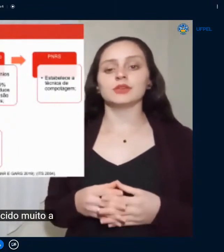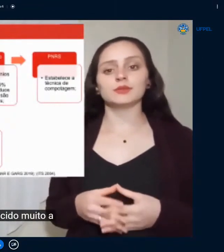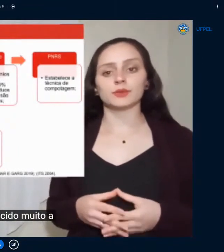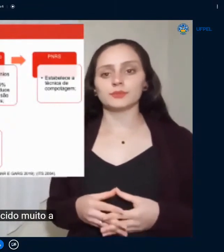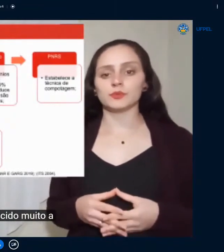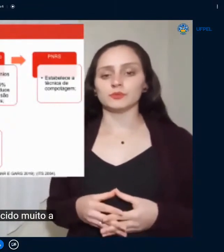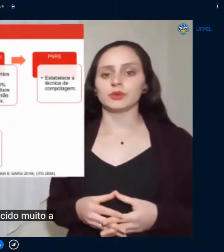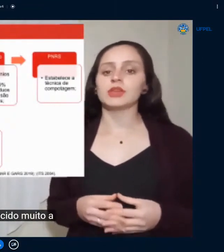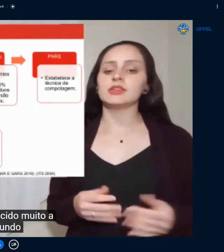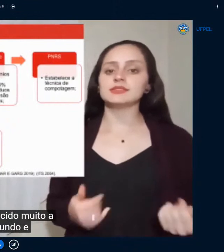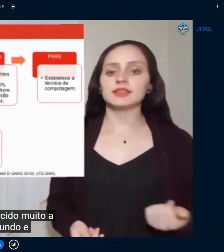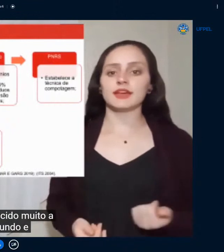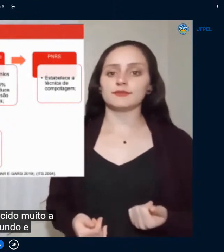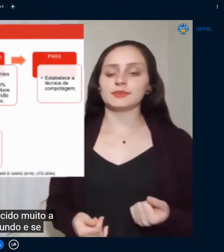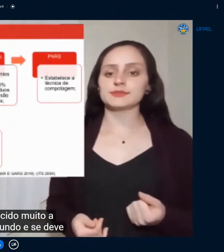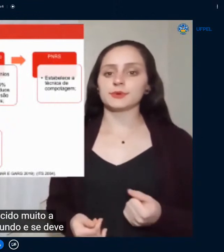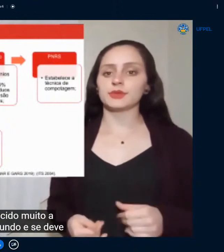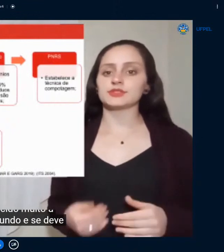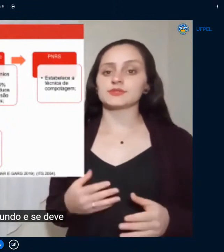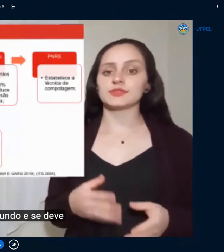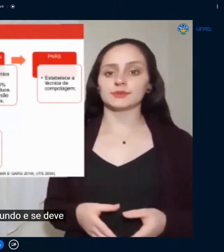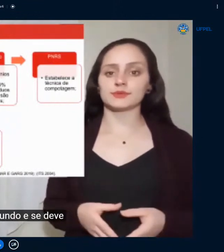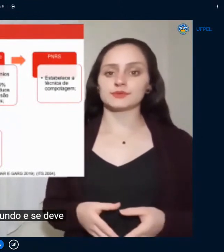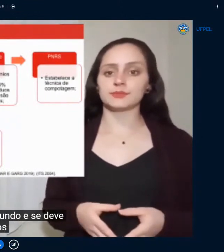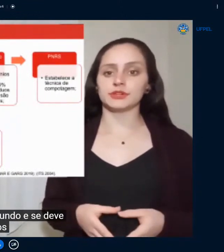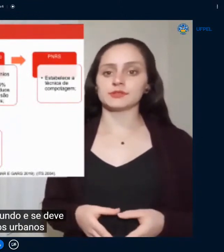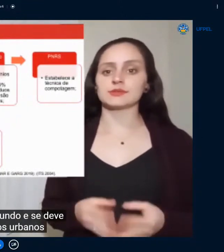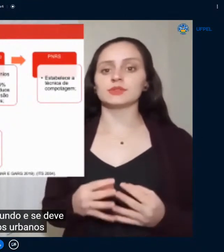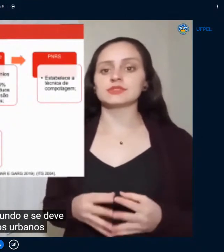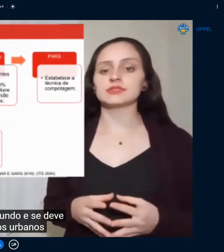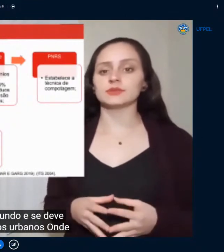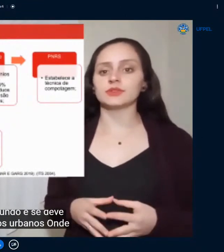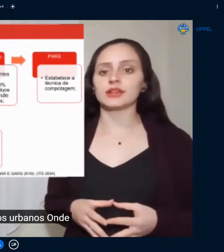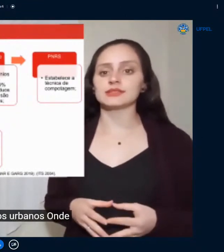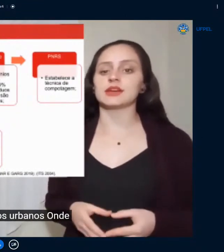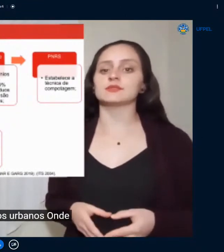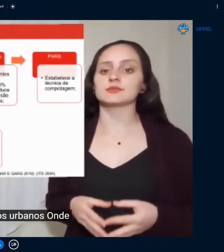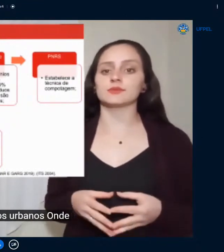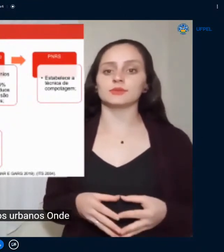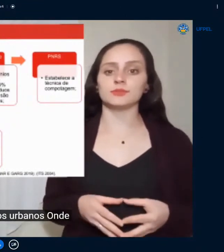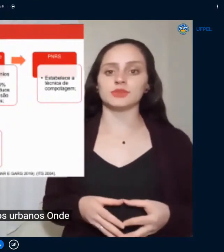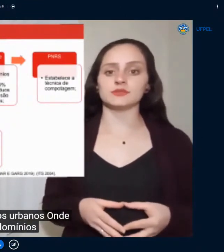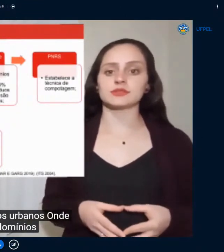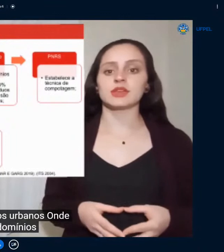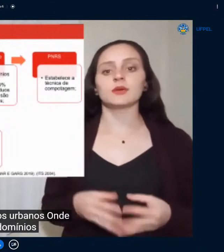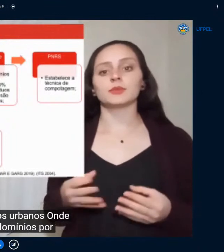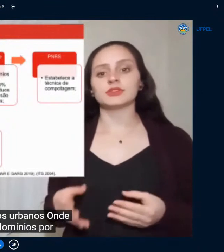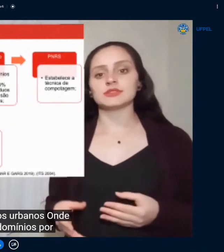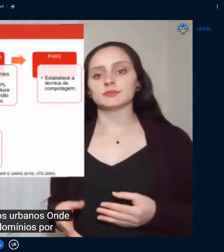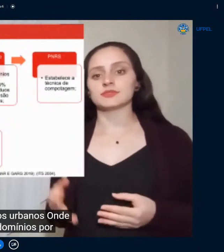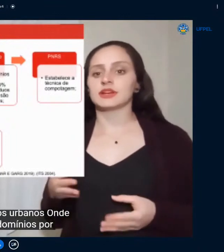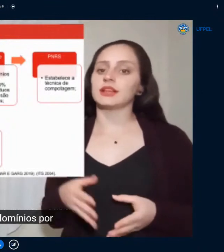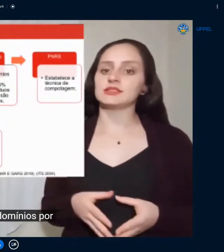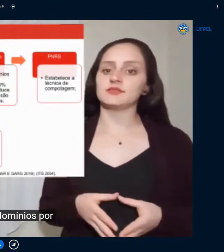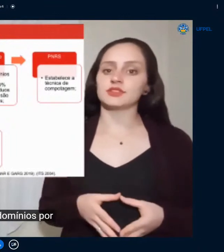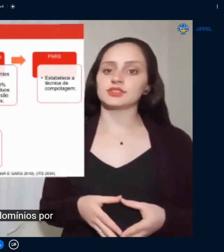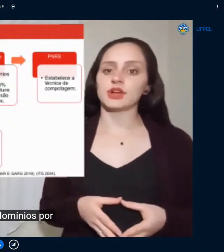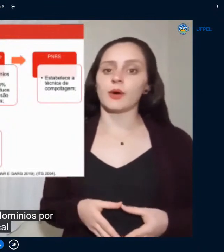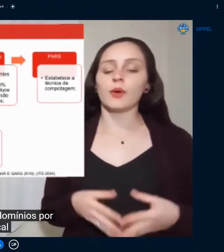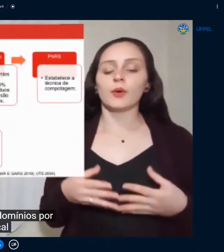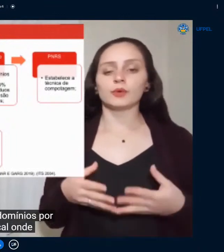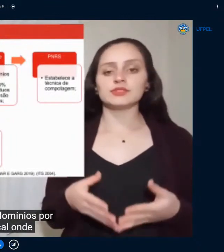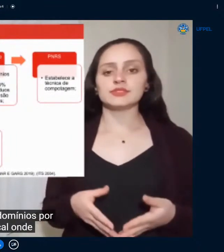geração em todo o mundo. Isso se deve principalmente aos centros urbanos, onde estão localizados os condomínios, por exemplo, os da